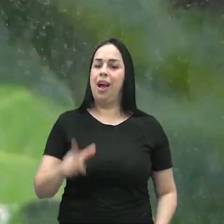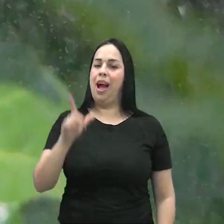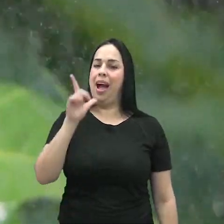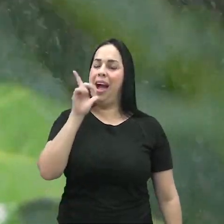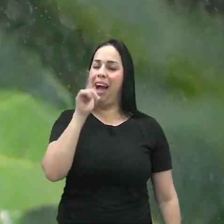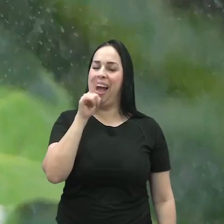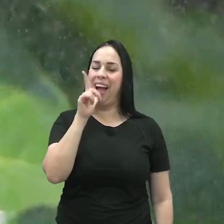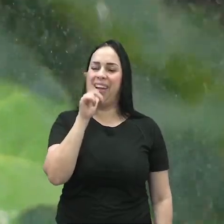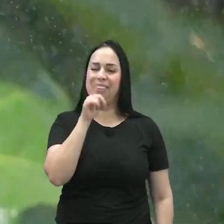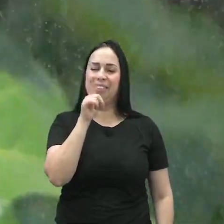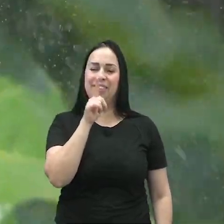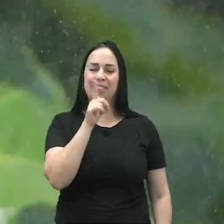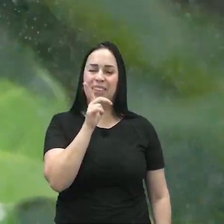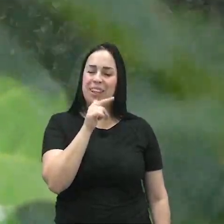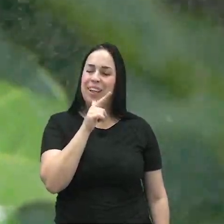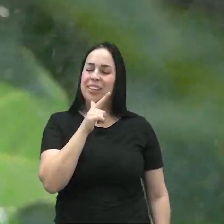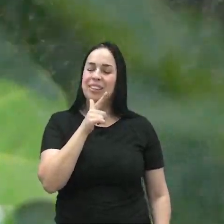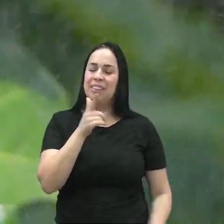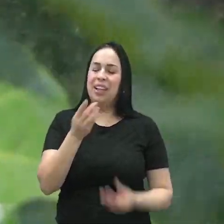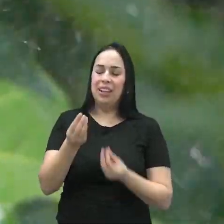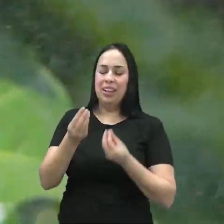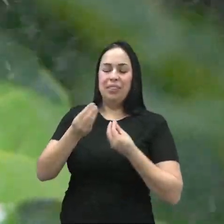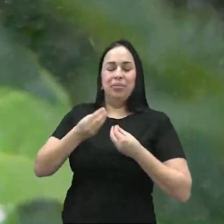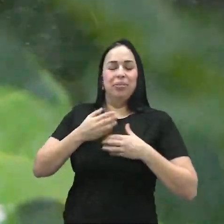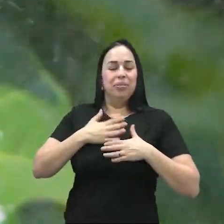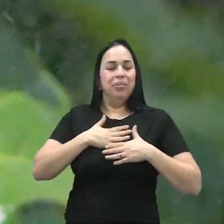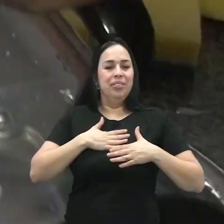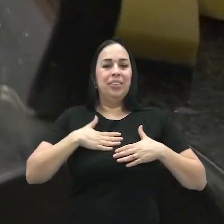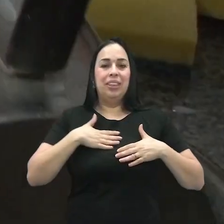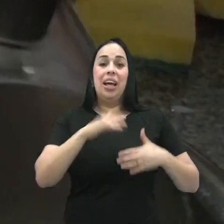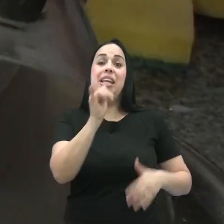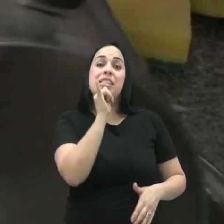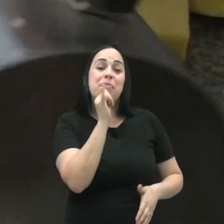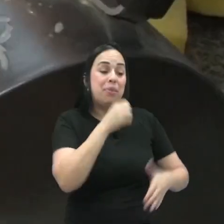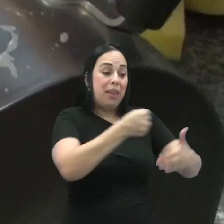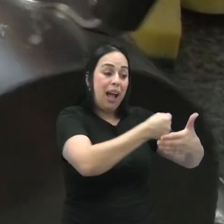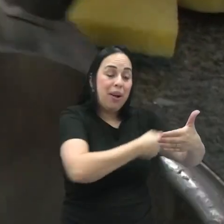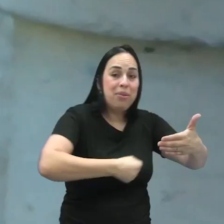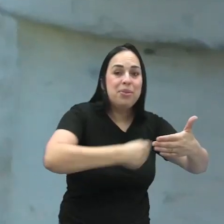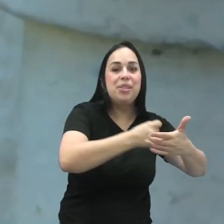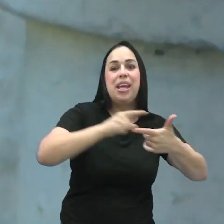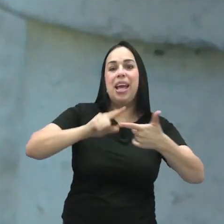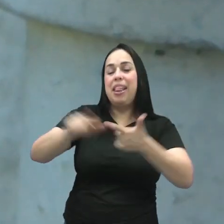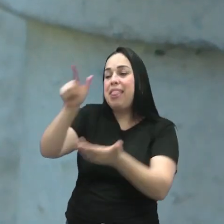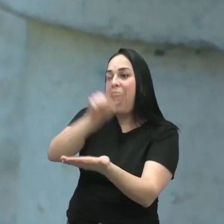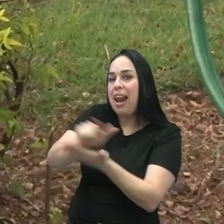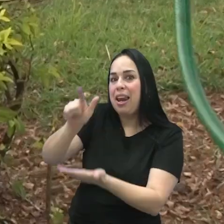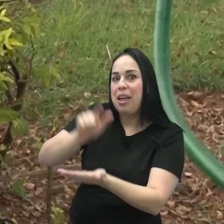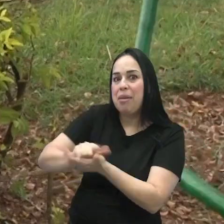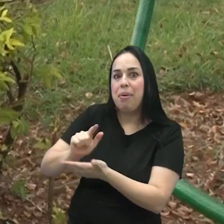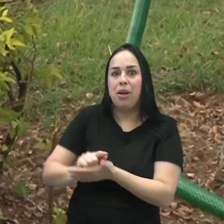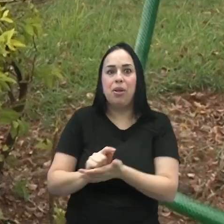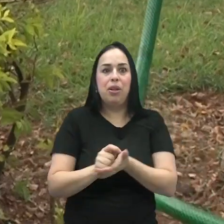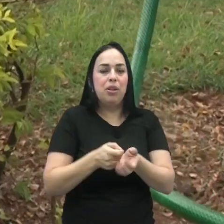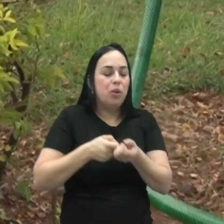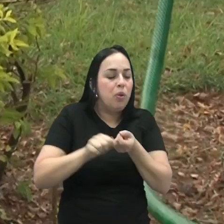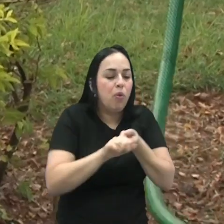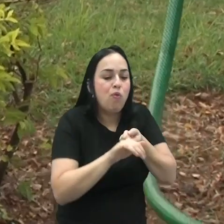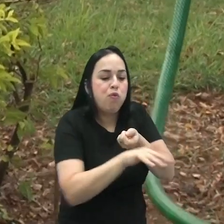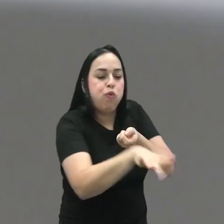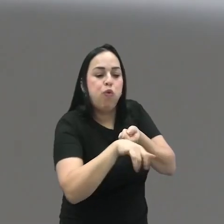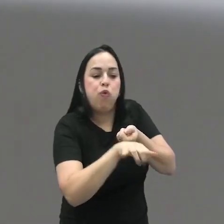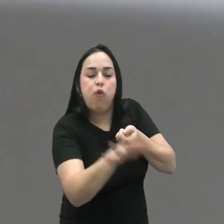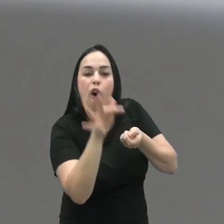A água faz parte de cada passo da nossa rotina, na cozinha, na limpeza, no cuidado com o